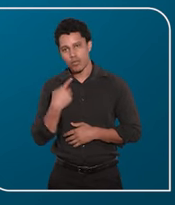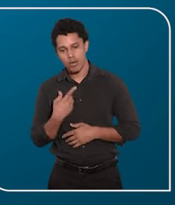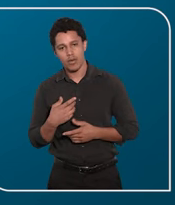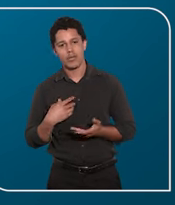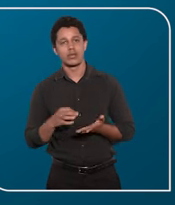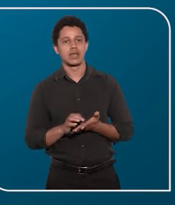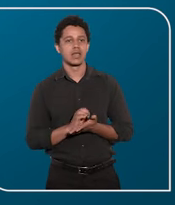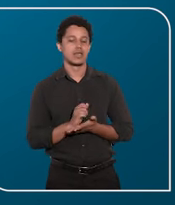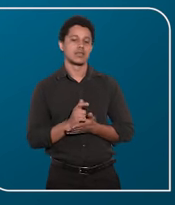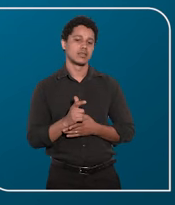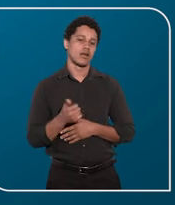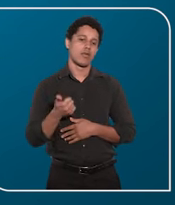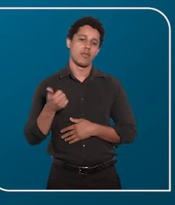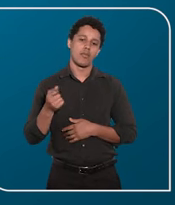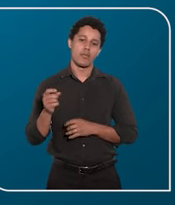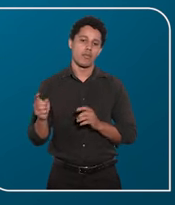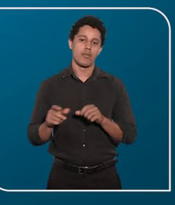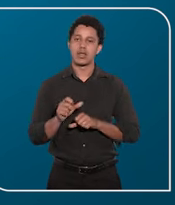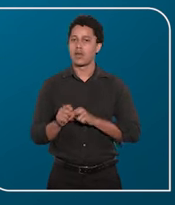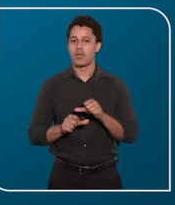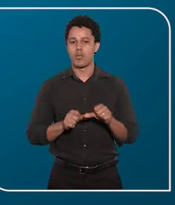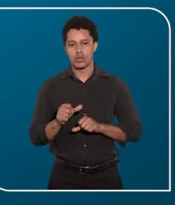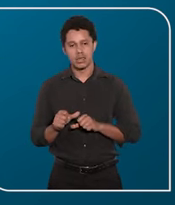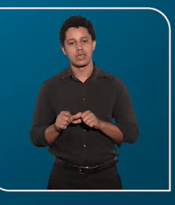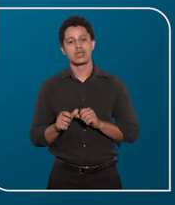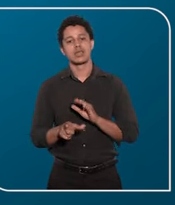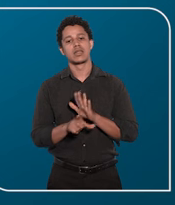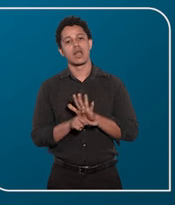especial, mas essa alteração legislativa foi